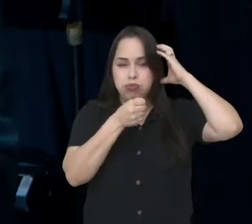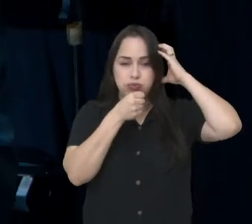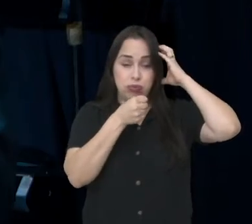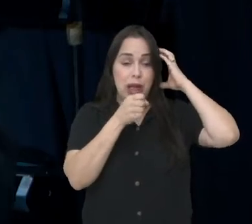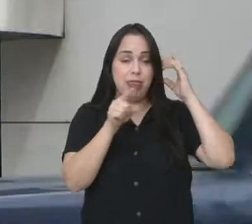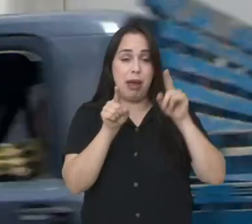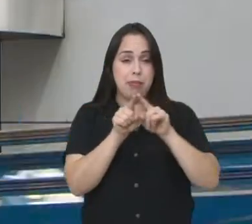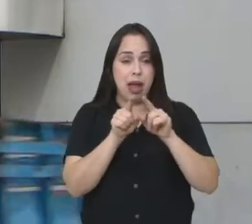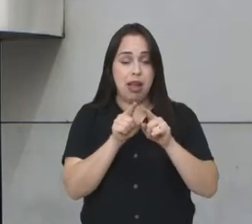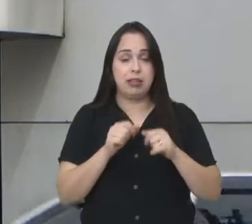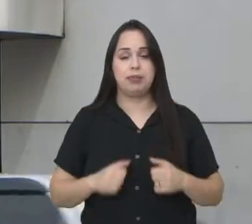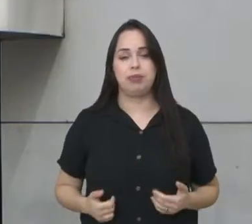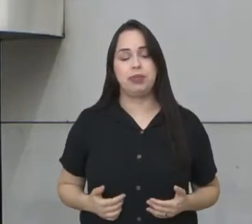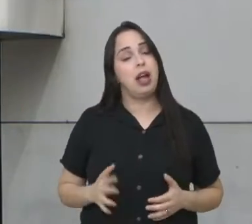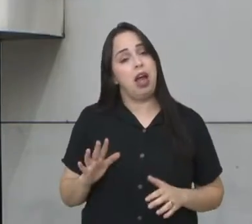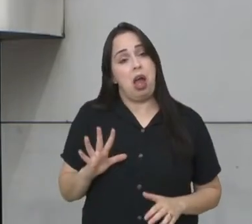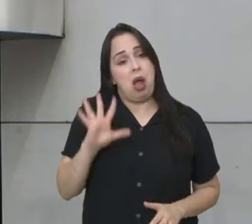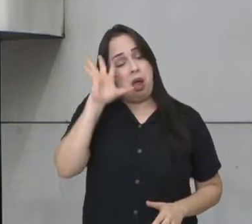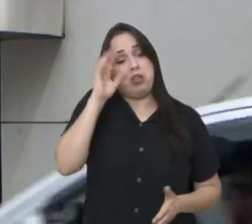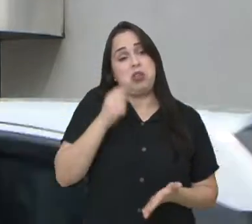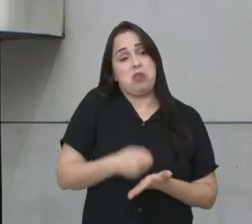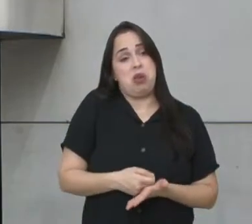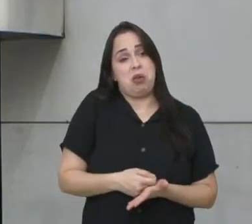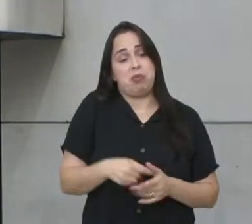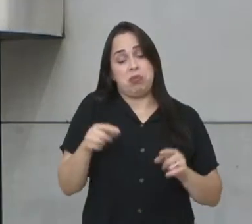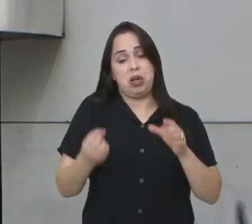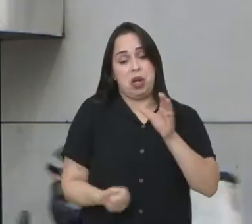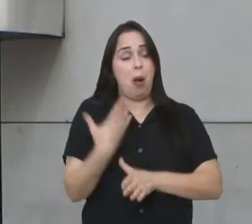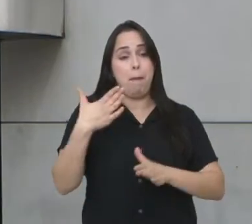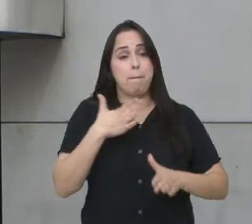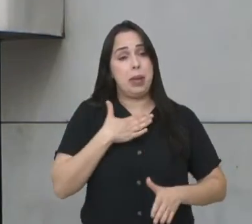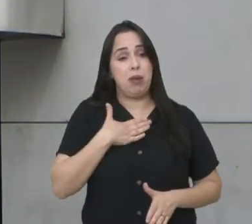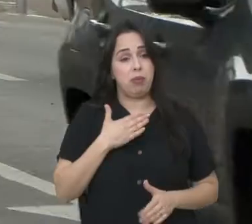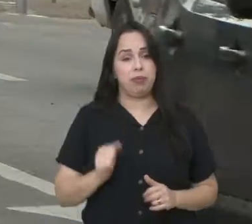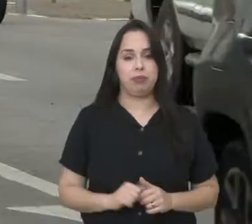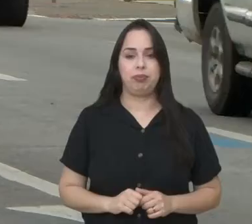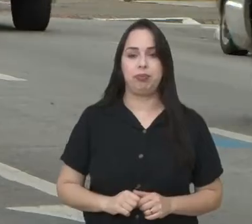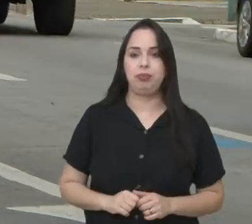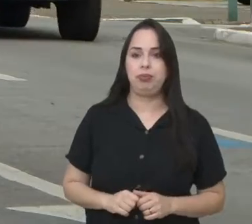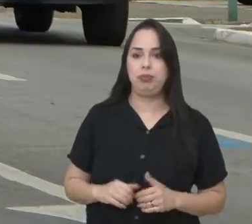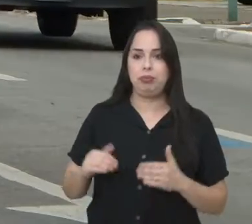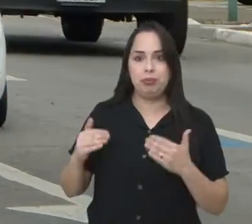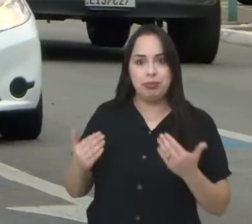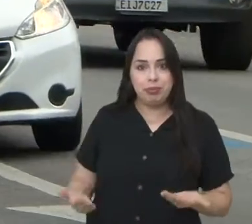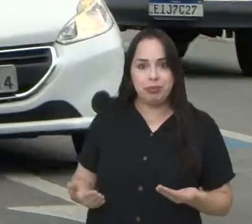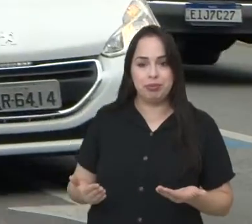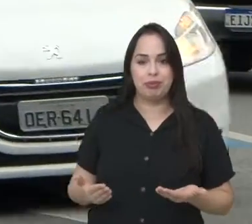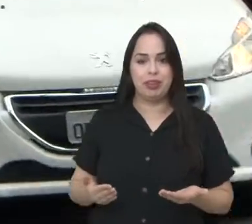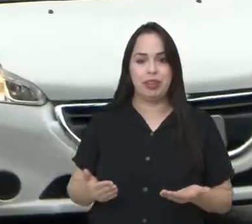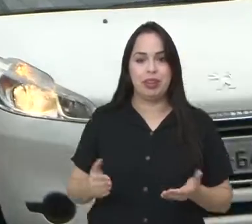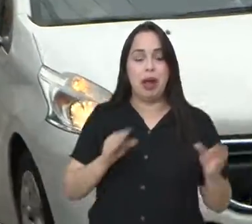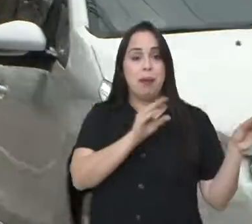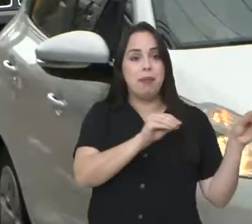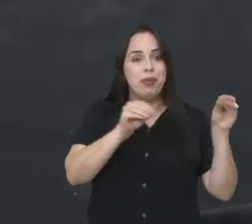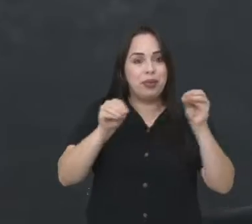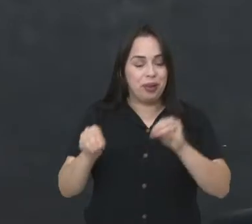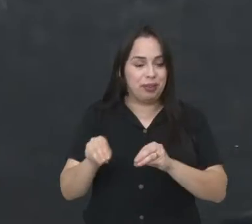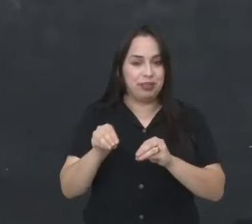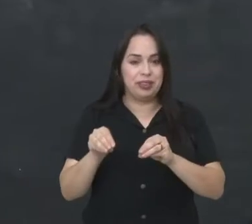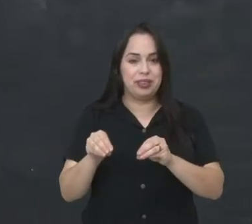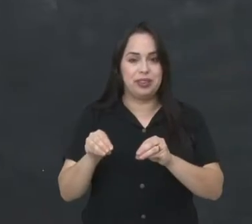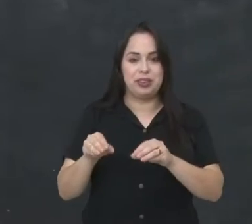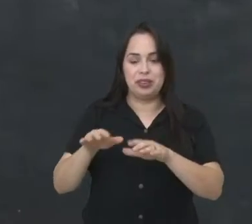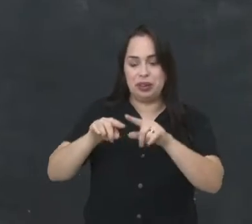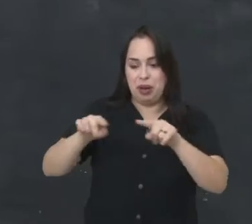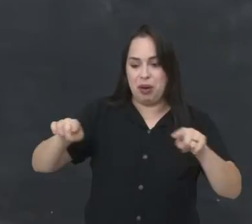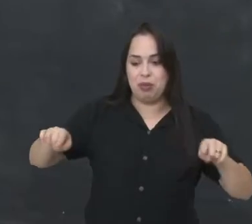áudio, né? Aí eu resolvi montar o meu estúdio, eu falei, vou montar o meu. Para crescer, o estúdio foi para o Jardim São Dimas e com